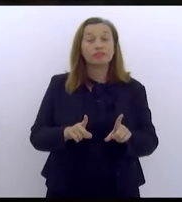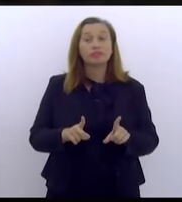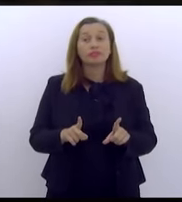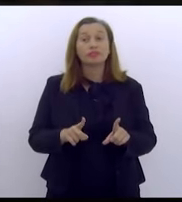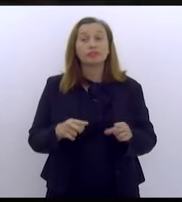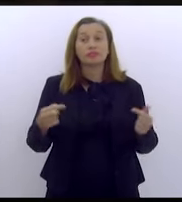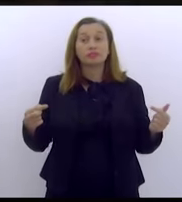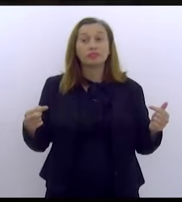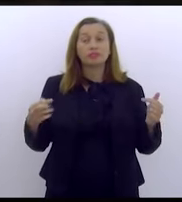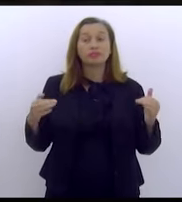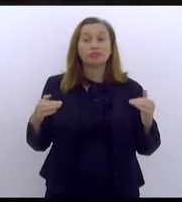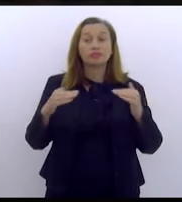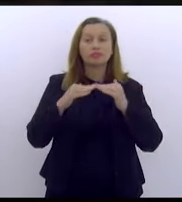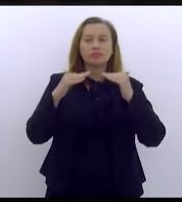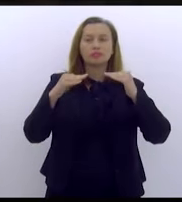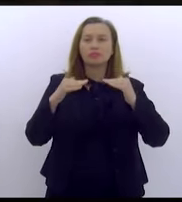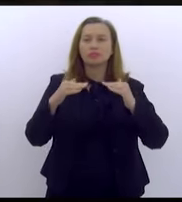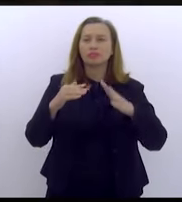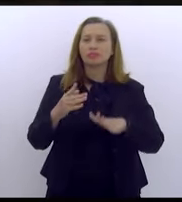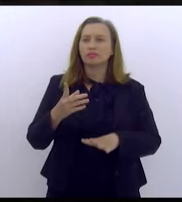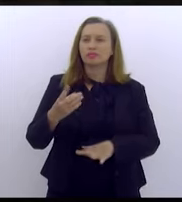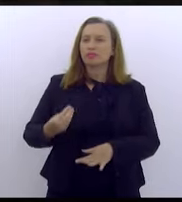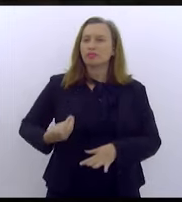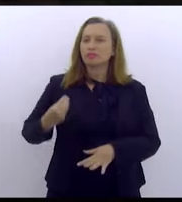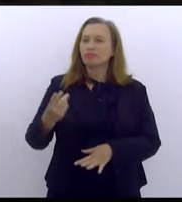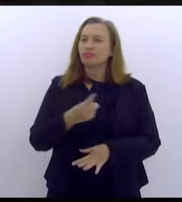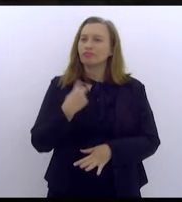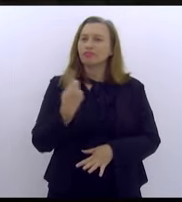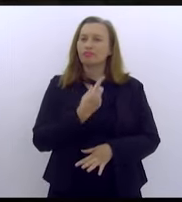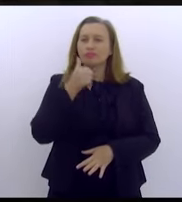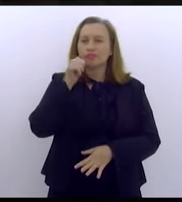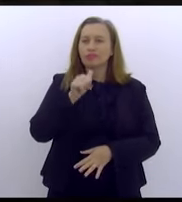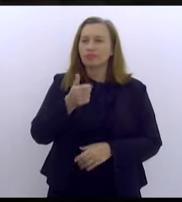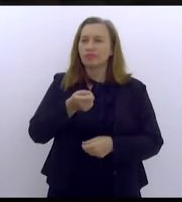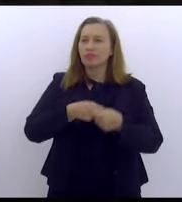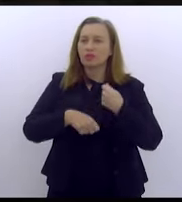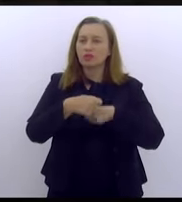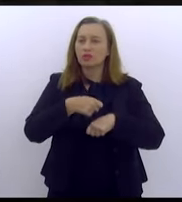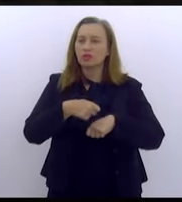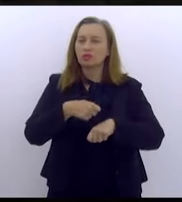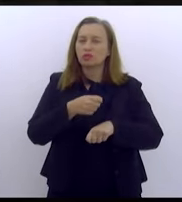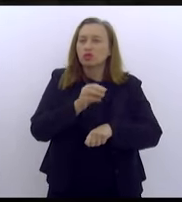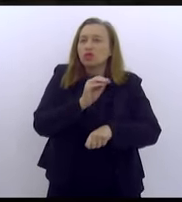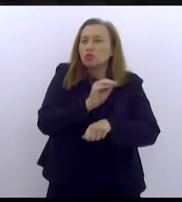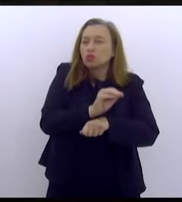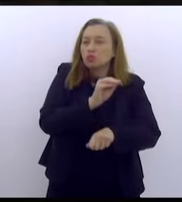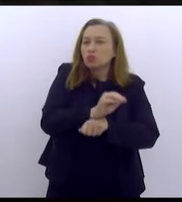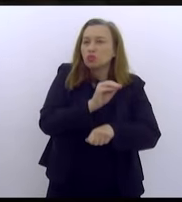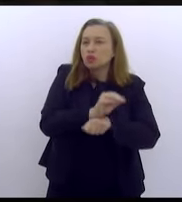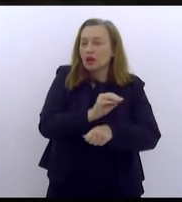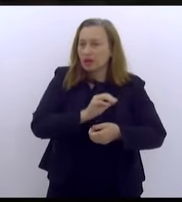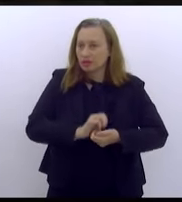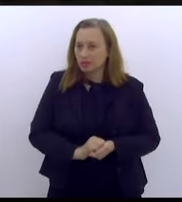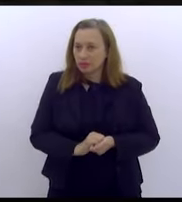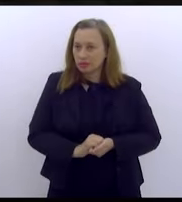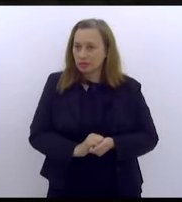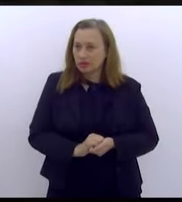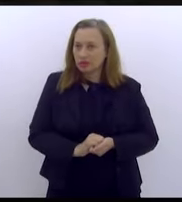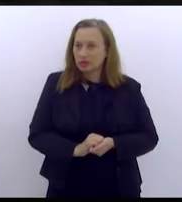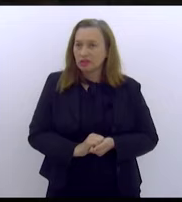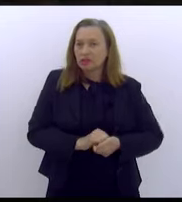ver diretamente com a vida das nossas mulheres. A economia do cuidado, que é lavar, passar,